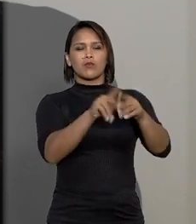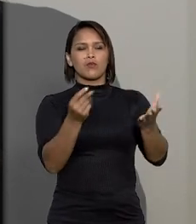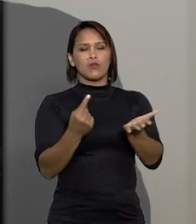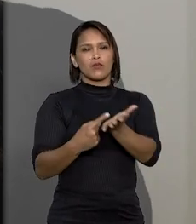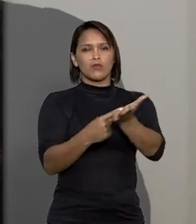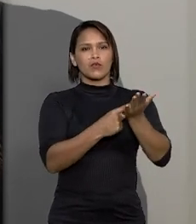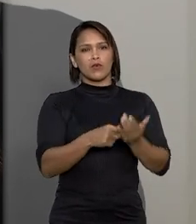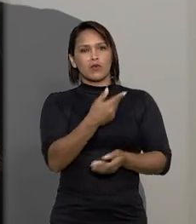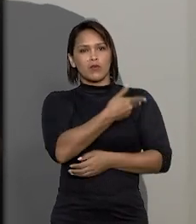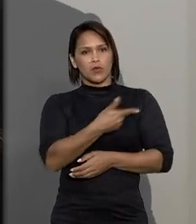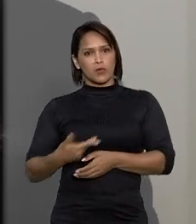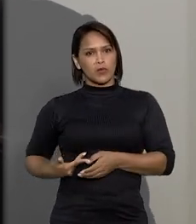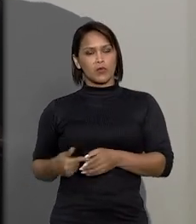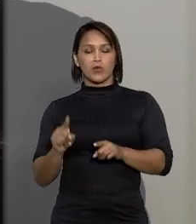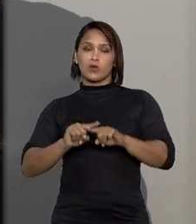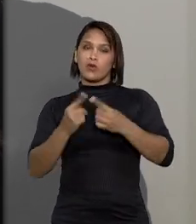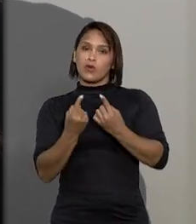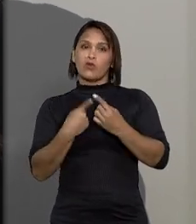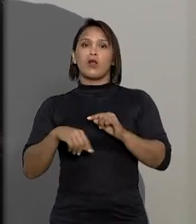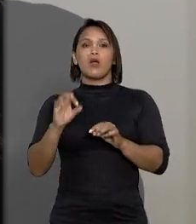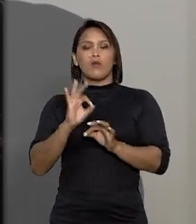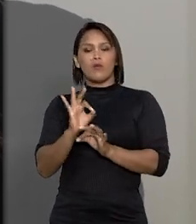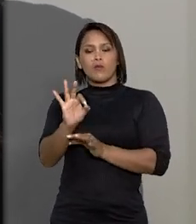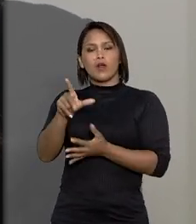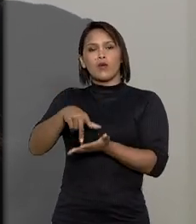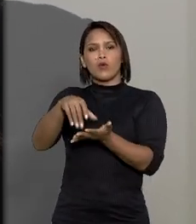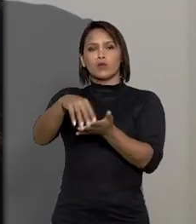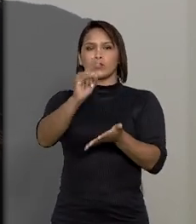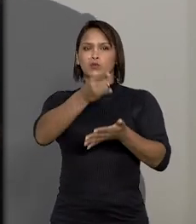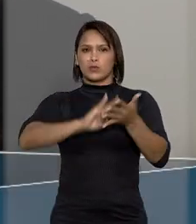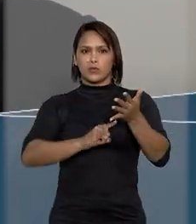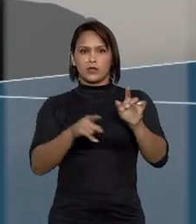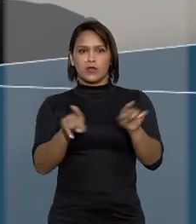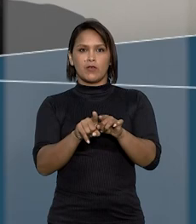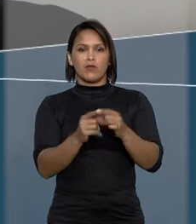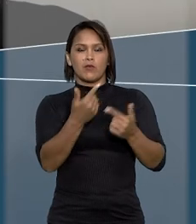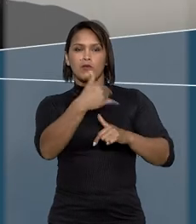por instrumento público ou mediante a outorga de procuração.